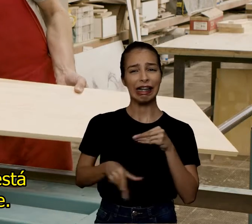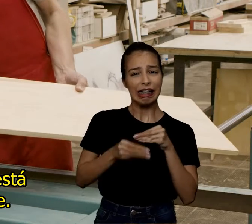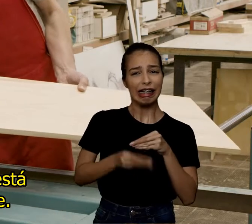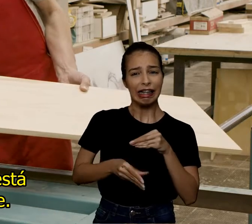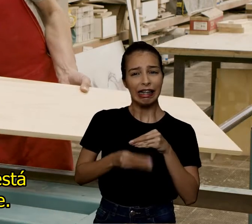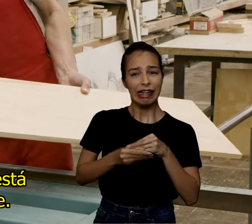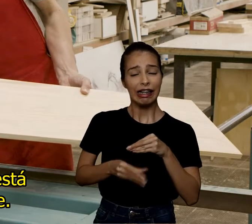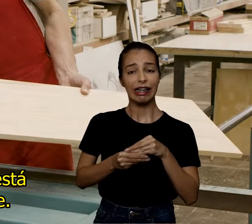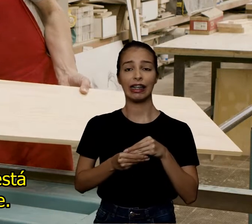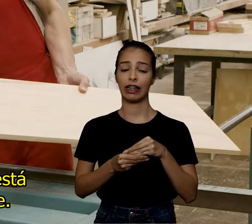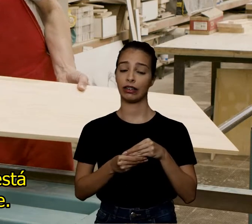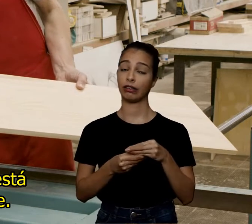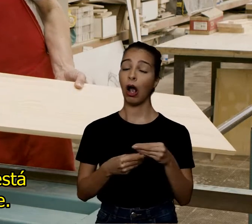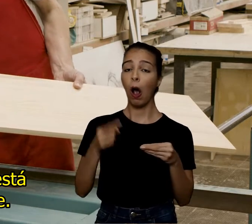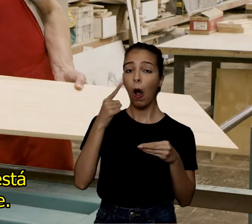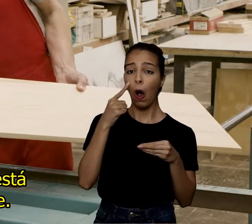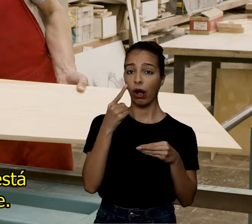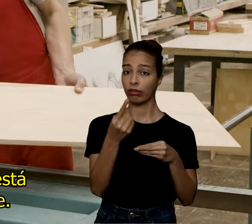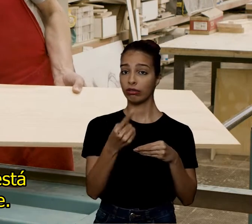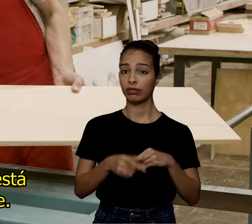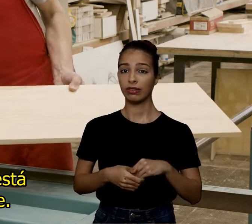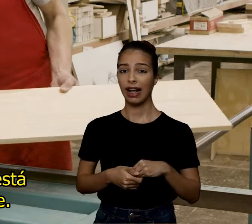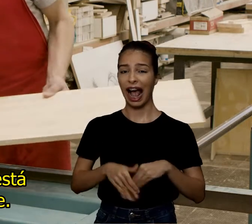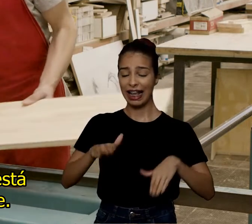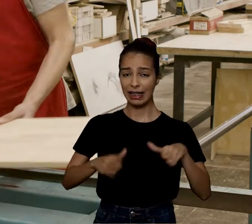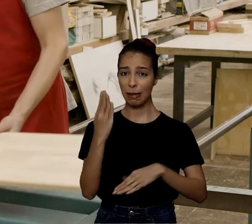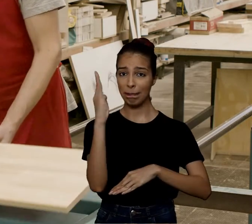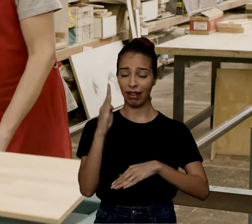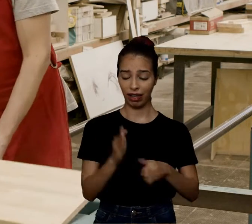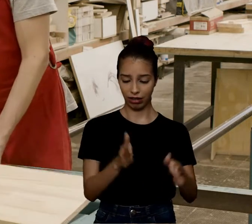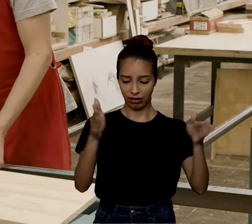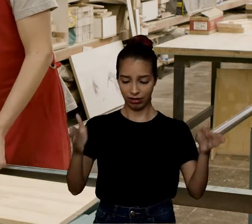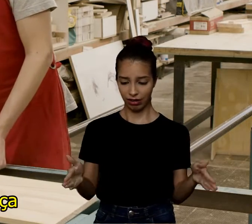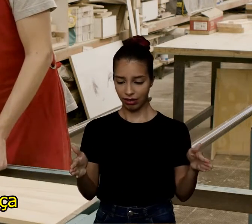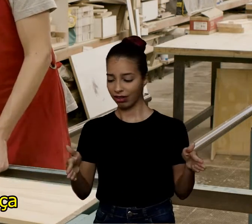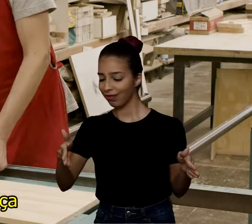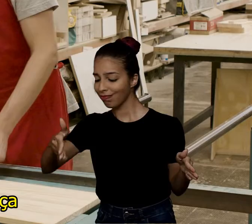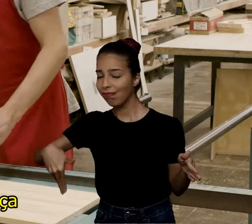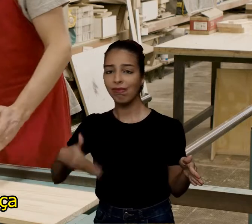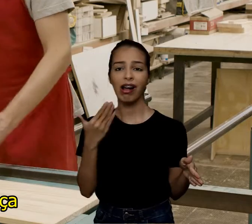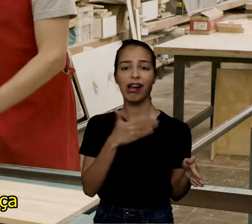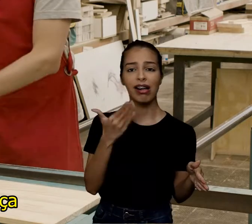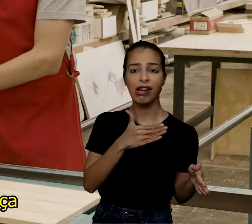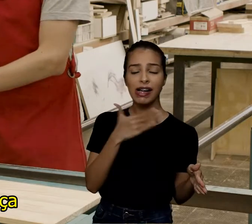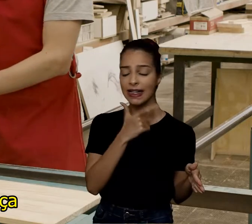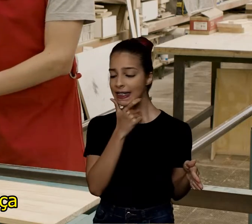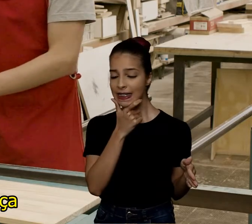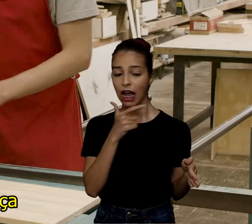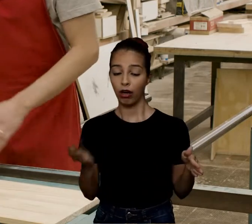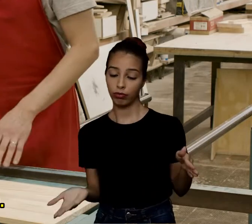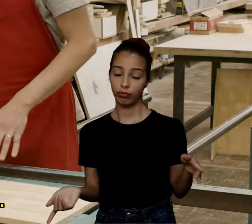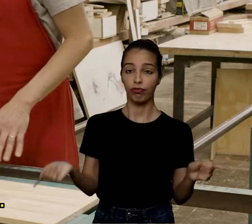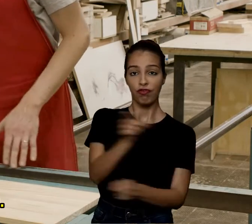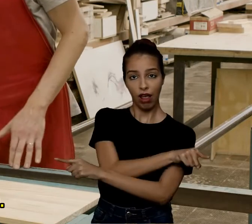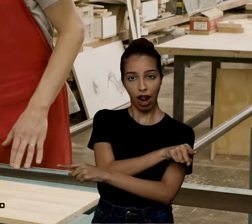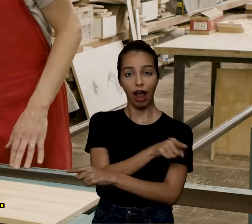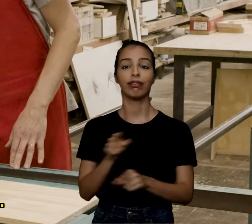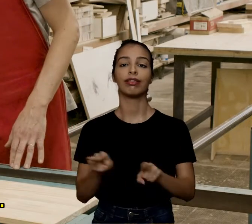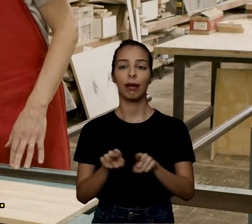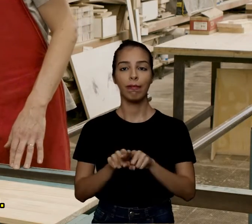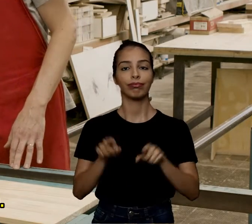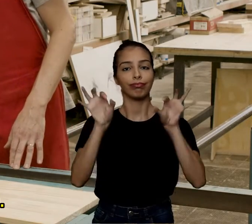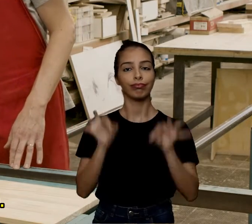é um pedaço que ainda está sem acabamento, sem corte. Depois eu vou virar essa peça e